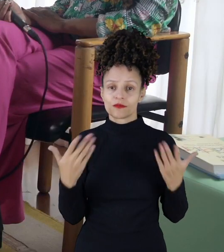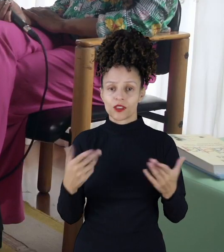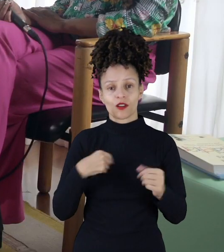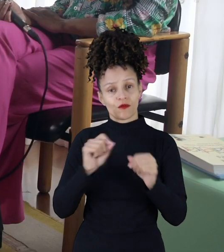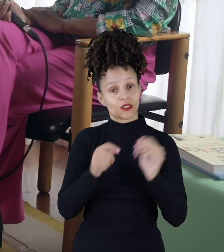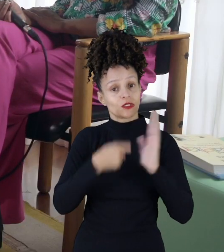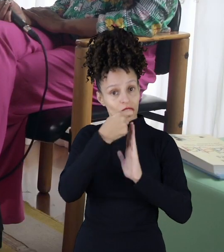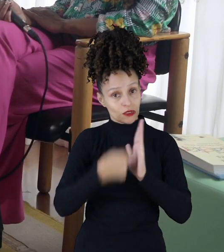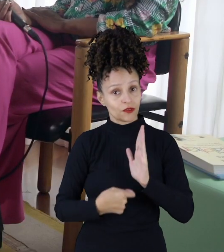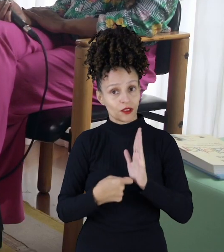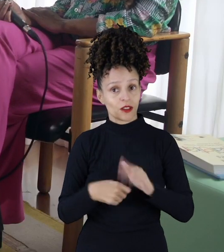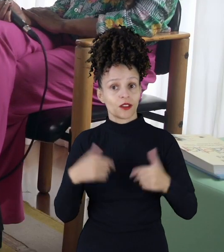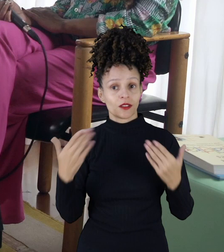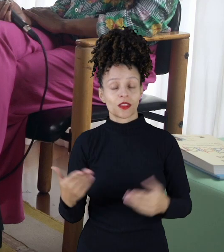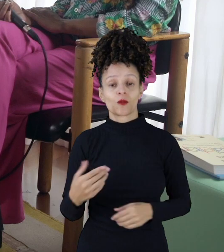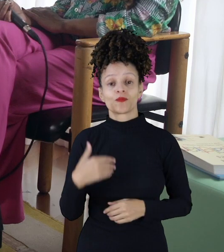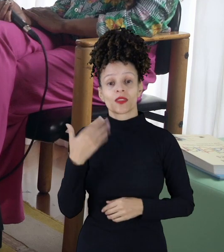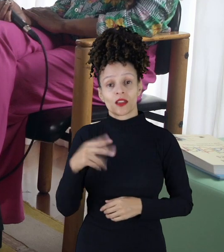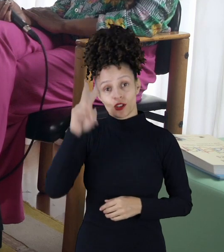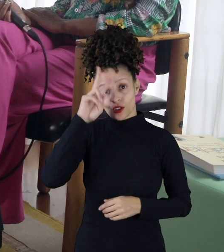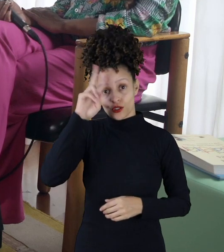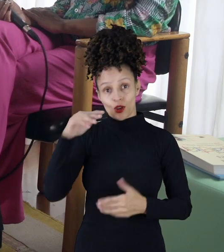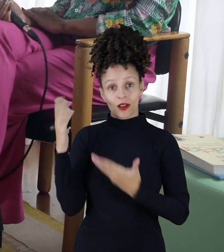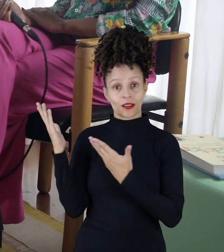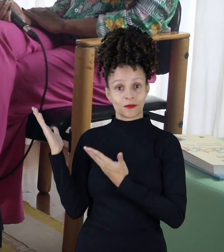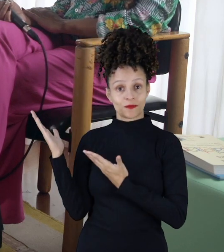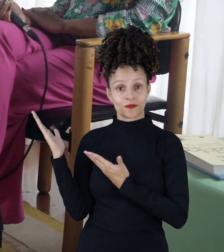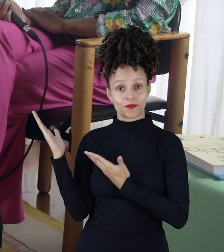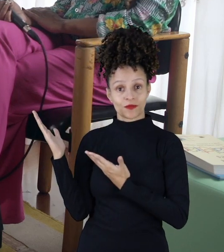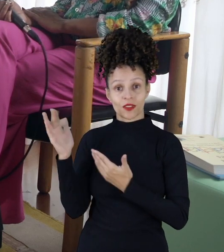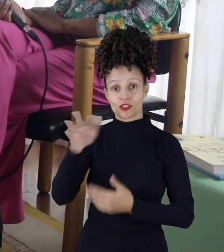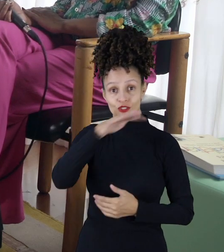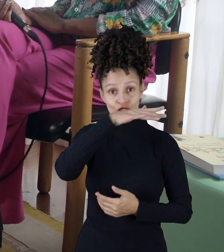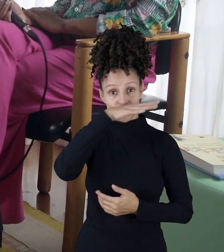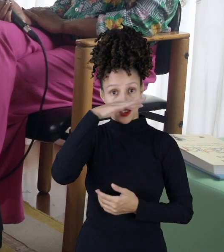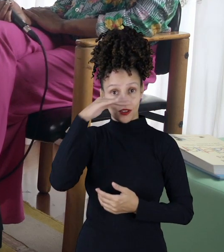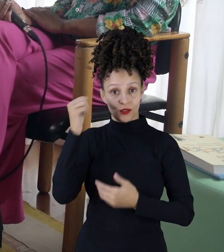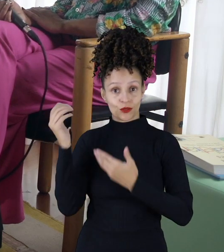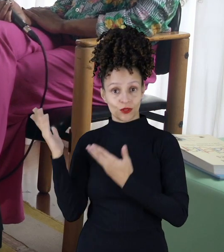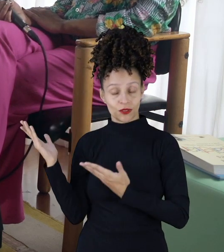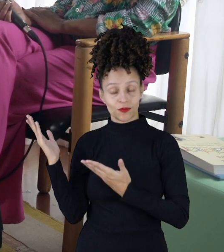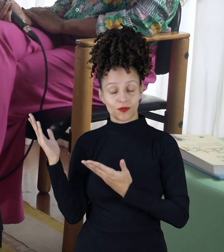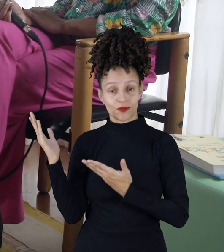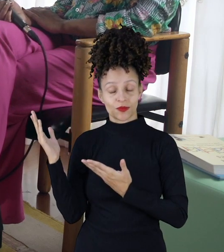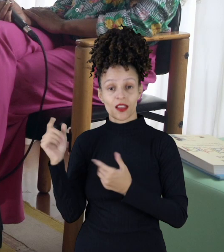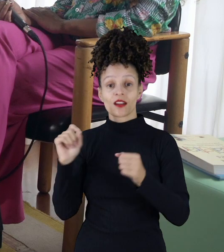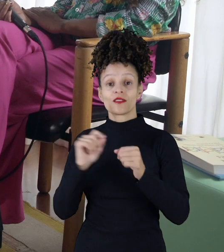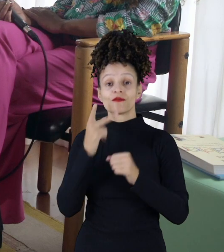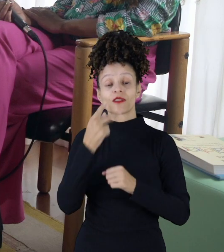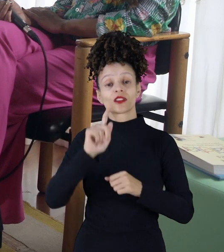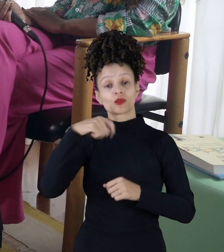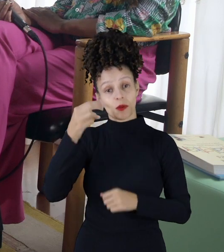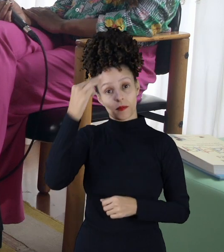deles e me projetei no que eu escrevia. Então, uma dessas histórias é essa aqui, Cheiros, que fala de